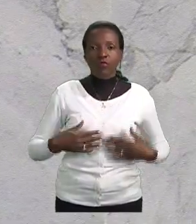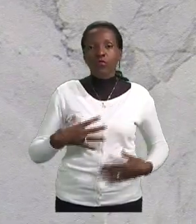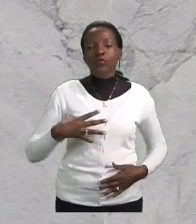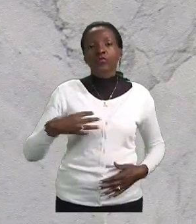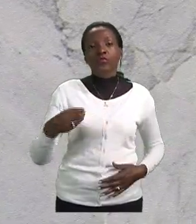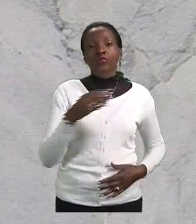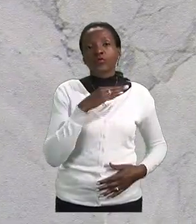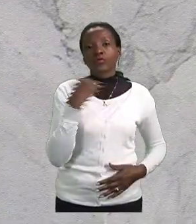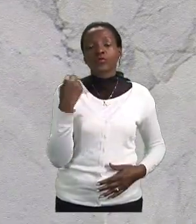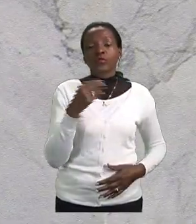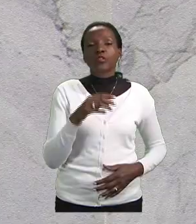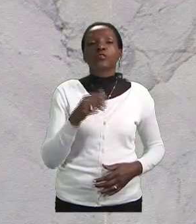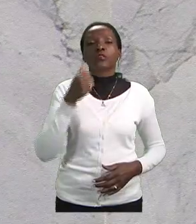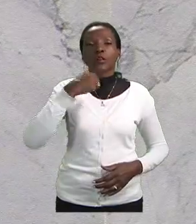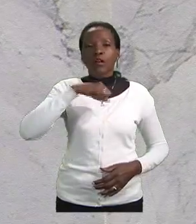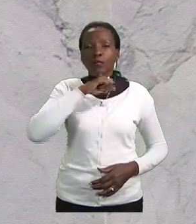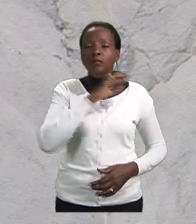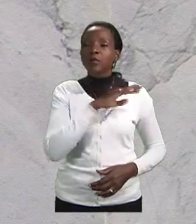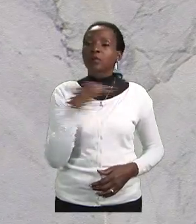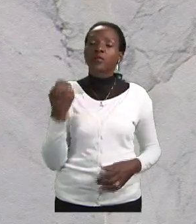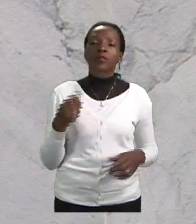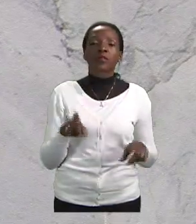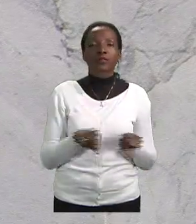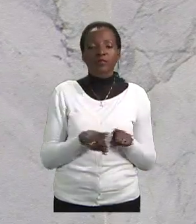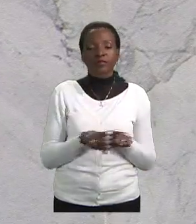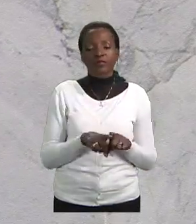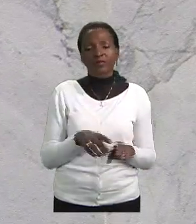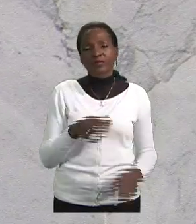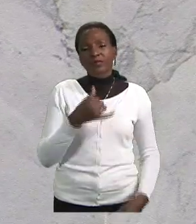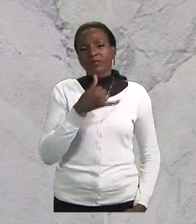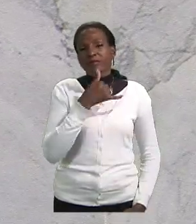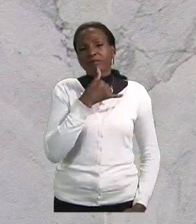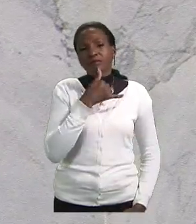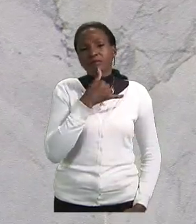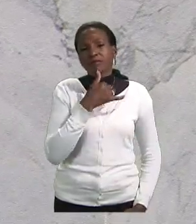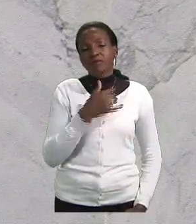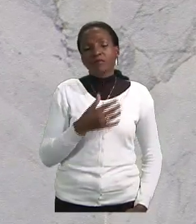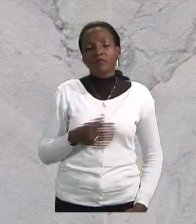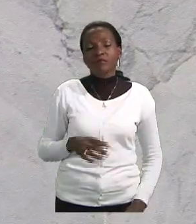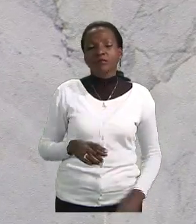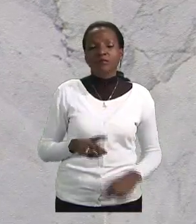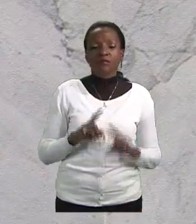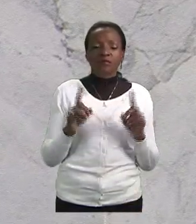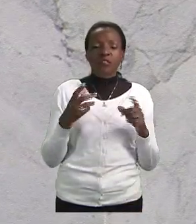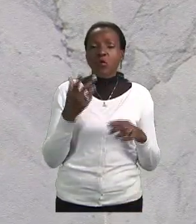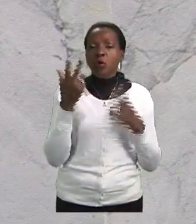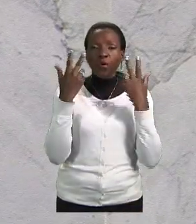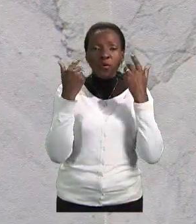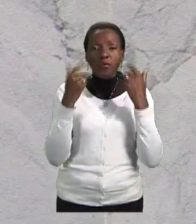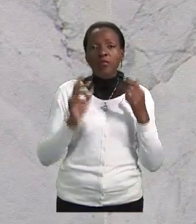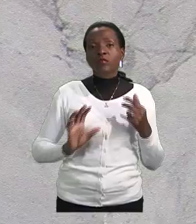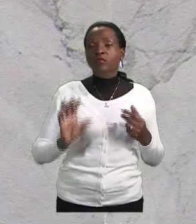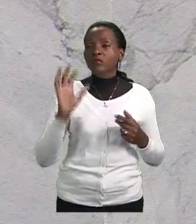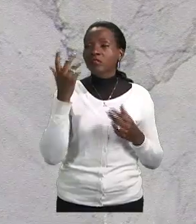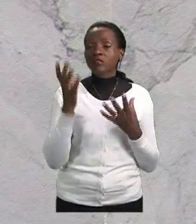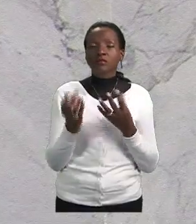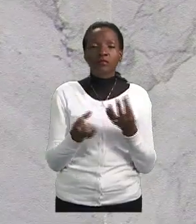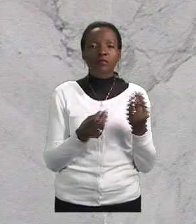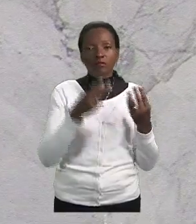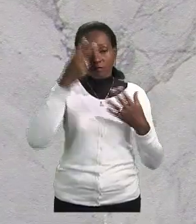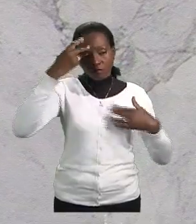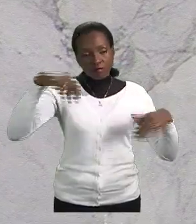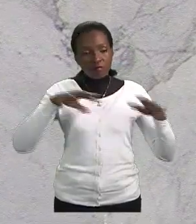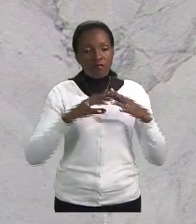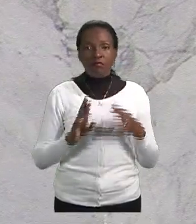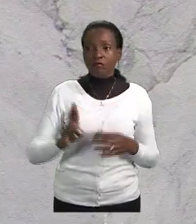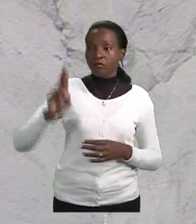mais uma desgraça envolvendo a segurança pública mas isso é tão comum que as autoridades nem se preocupam mas o o soldado